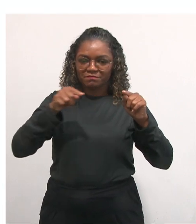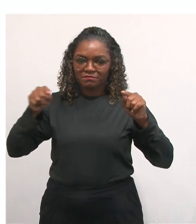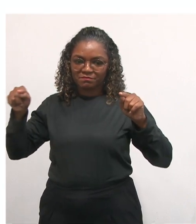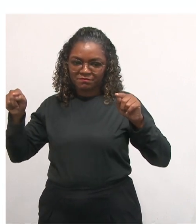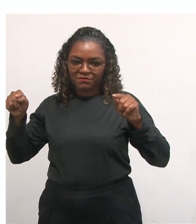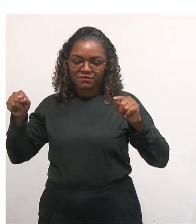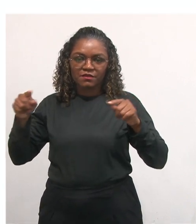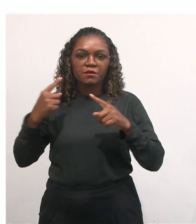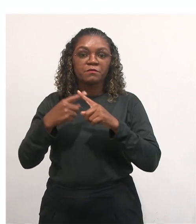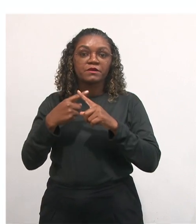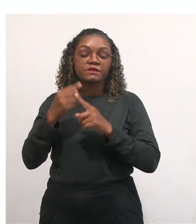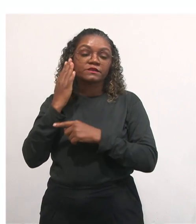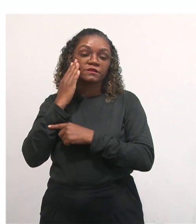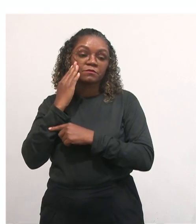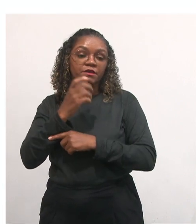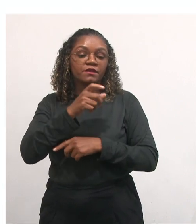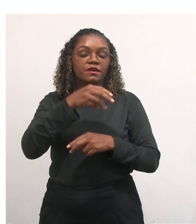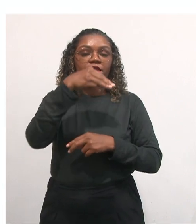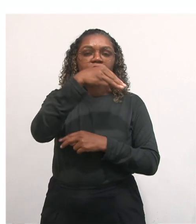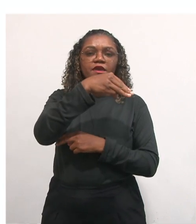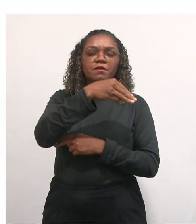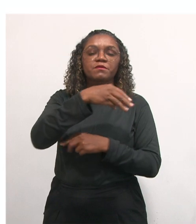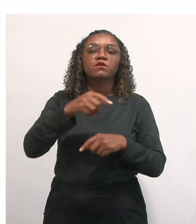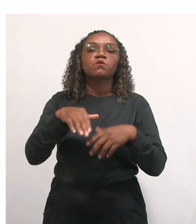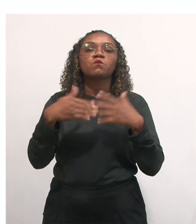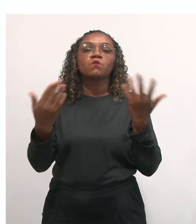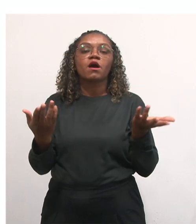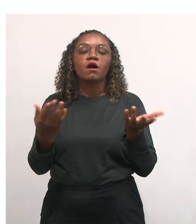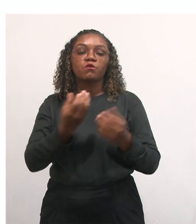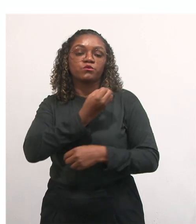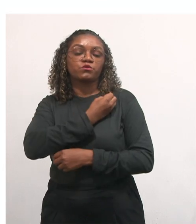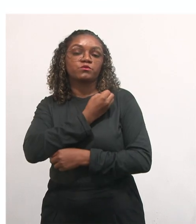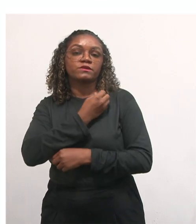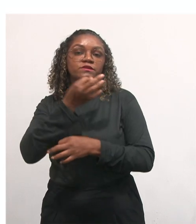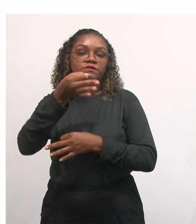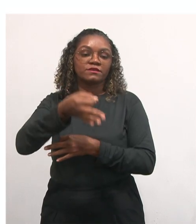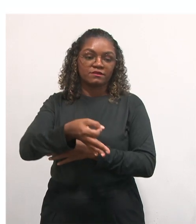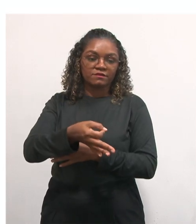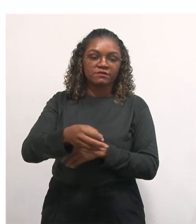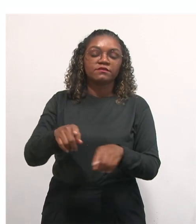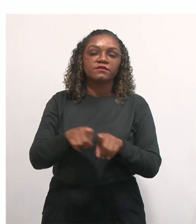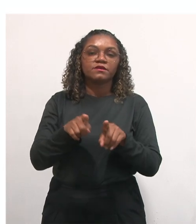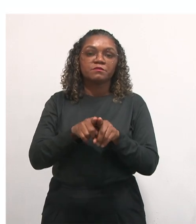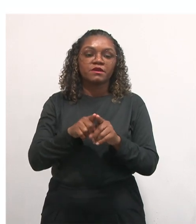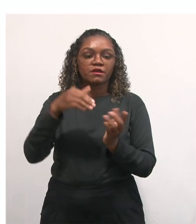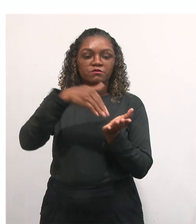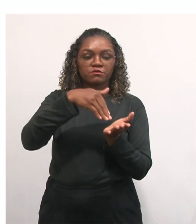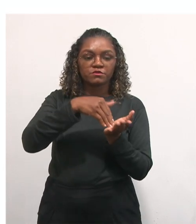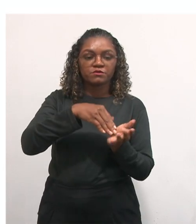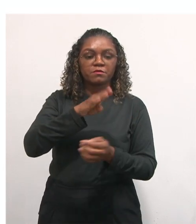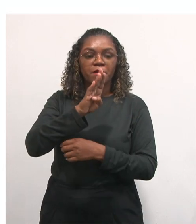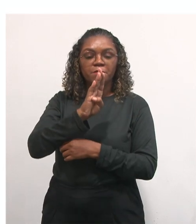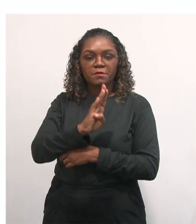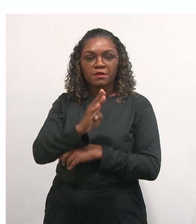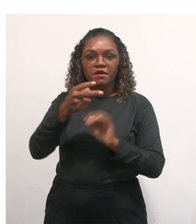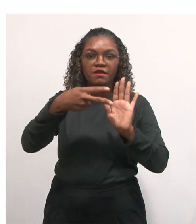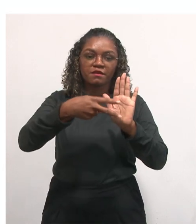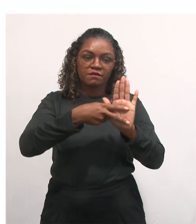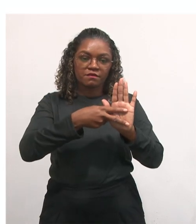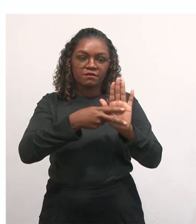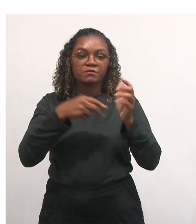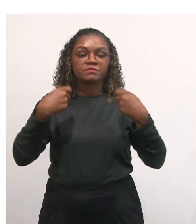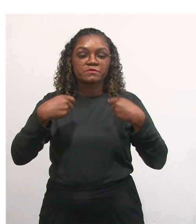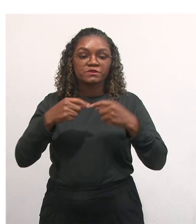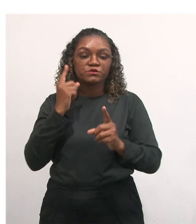E nós temos toda essa equação aqui só para definir quem é o b. Isso aqui é para achar o m